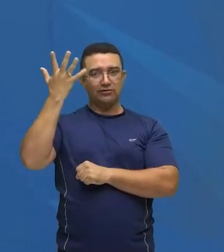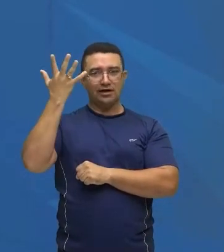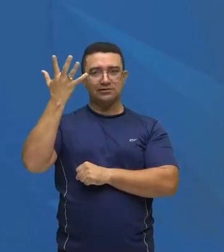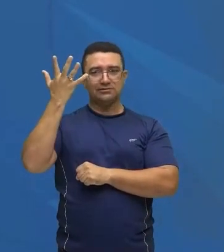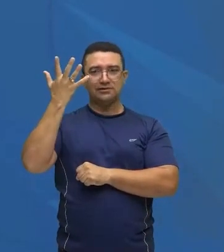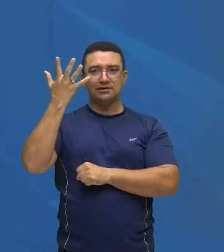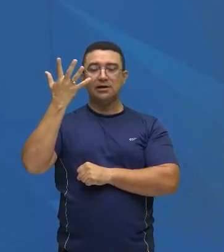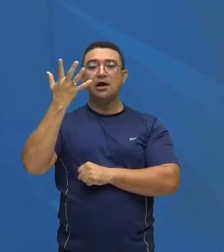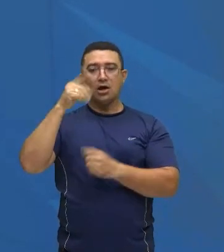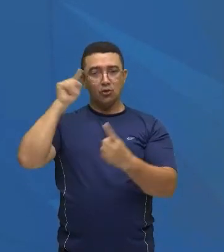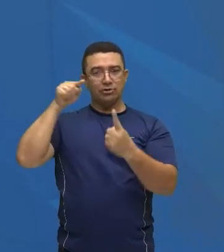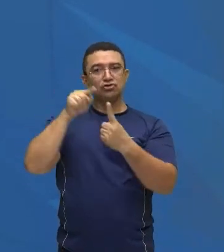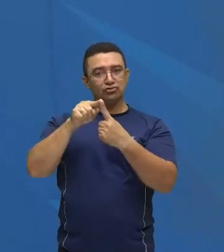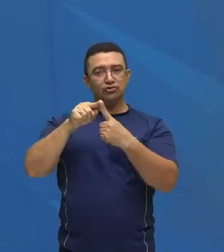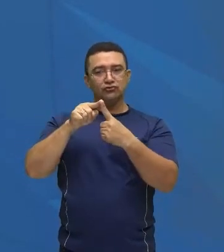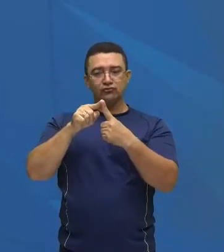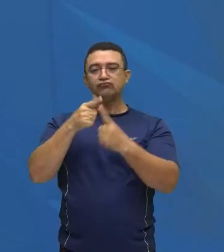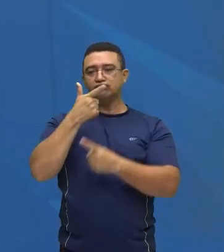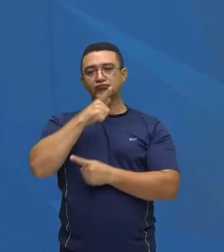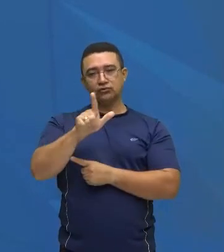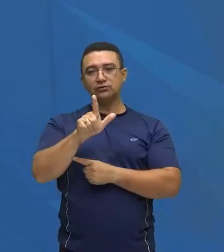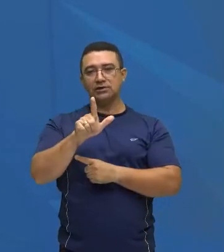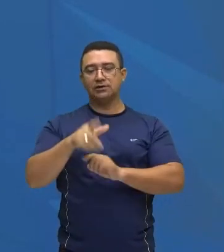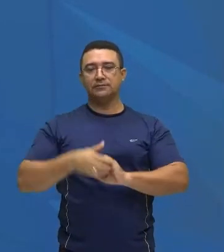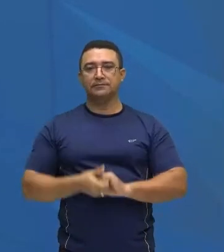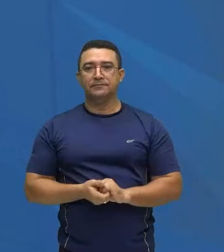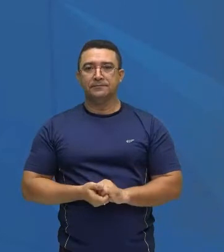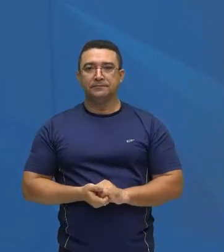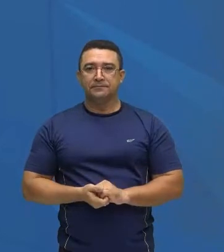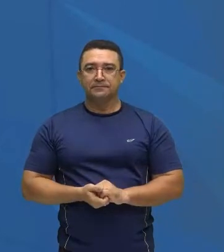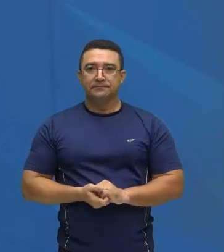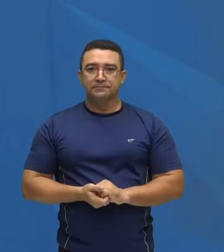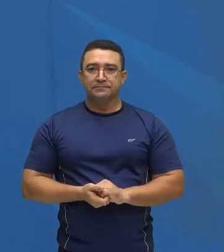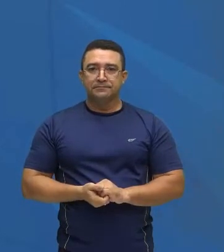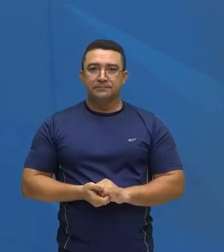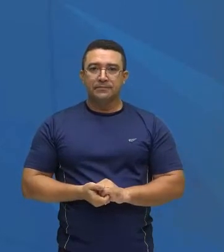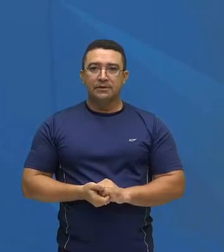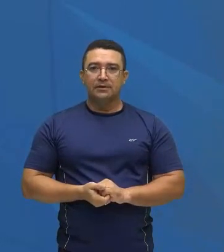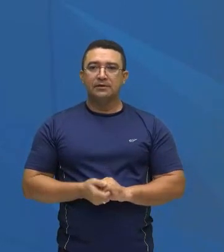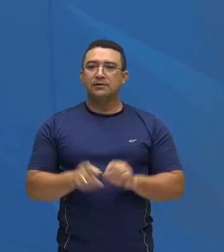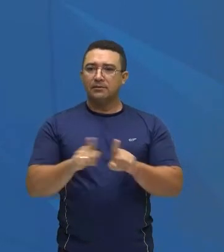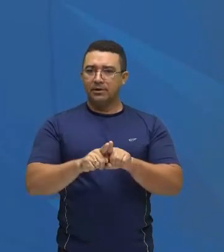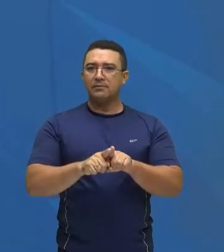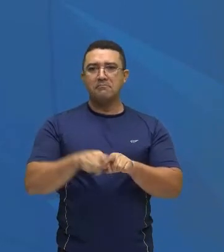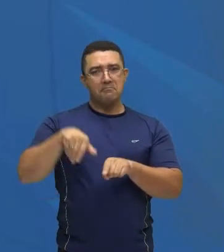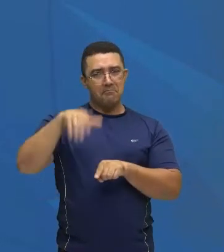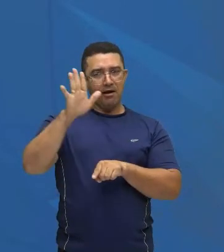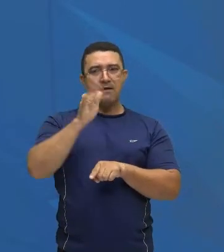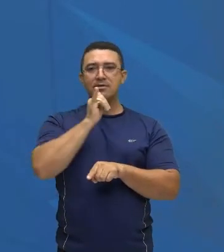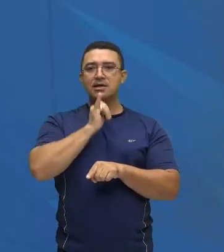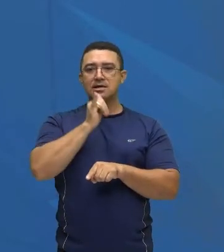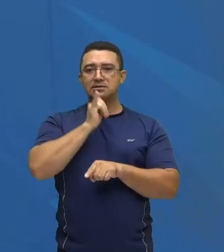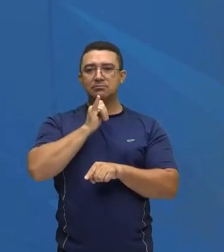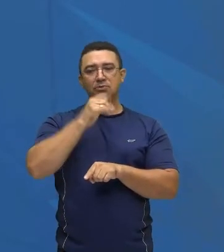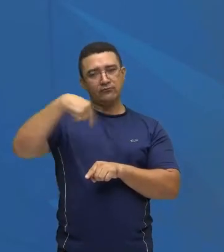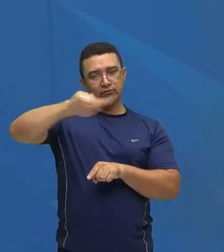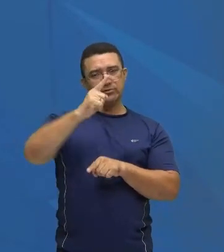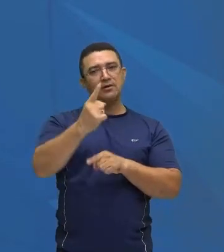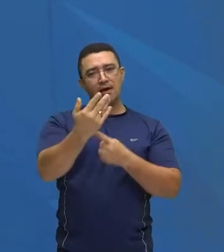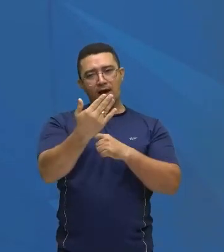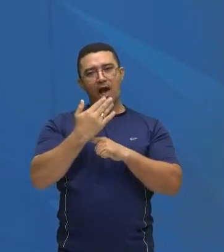ali seus objetivos. Mas não encerrou por aqui não, olha só, a gente tem mais exemplos e eu quero que vocês me ajudem